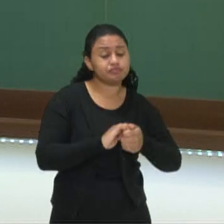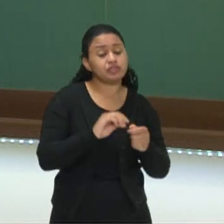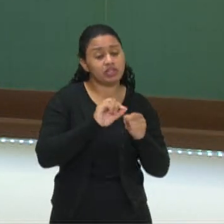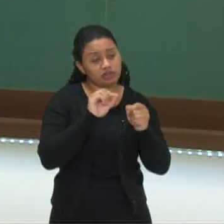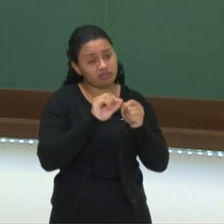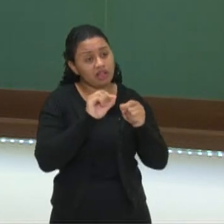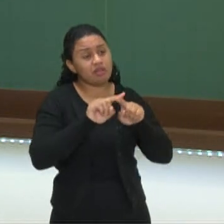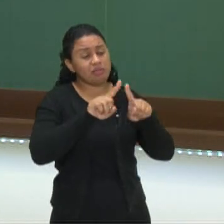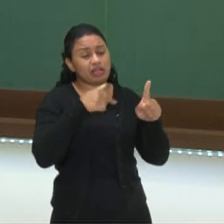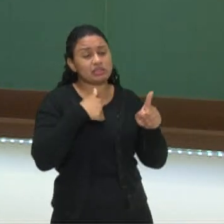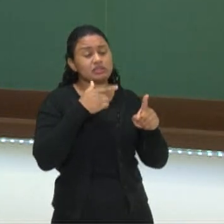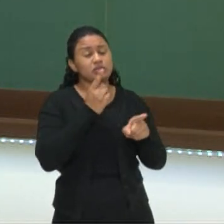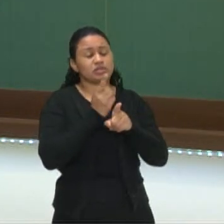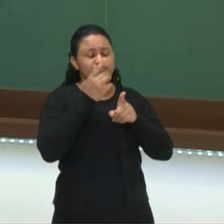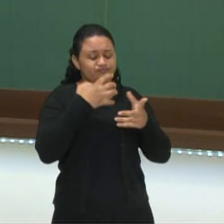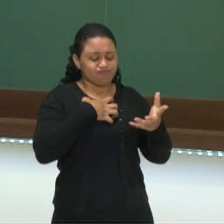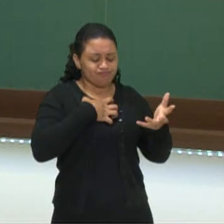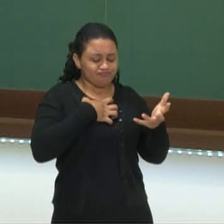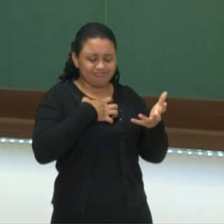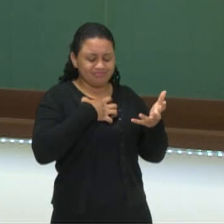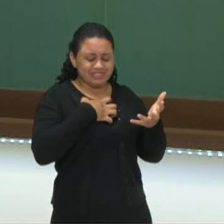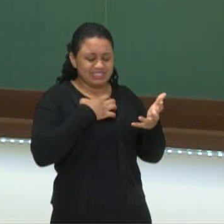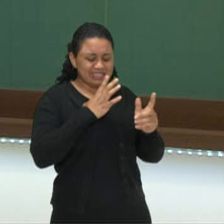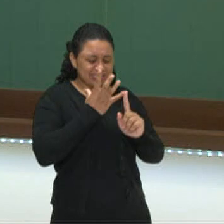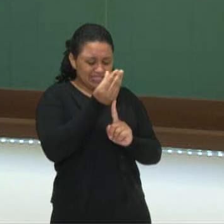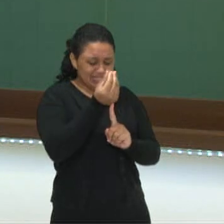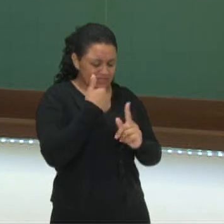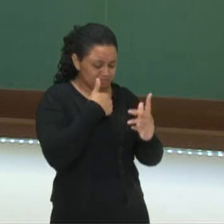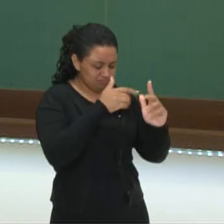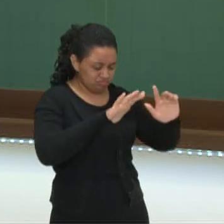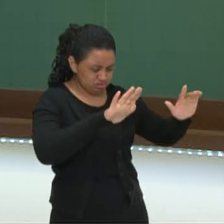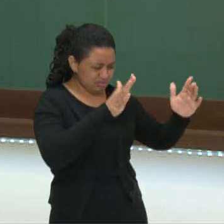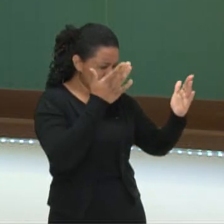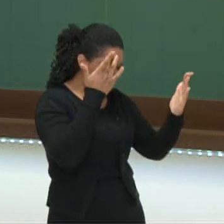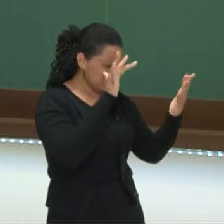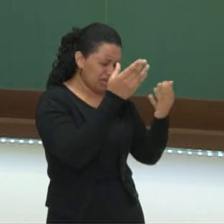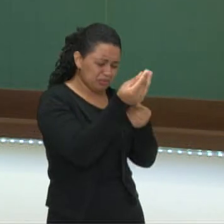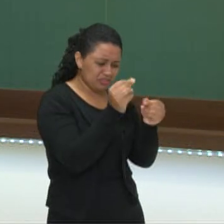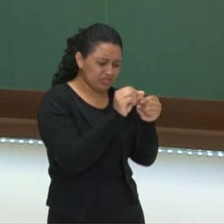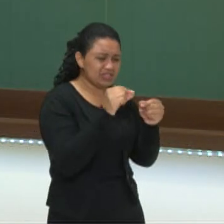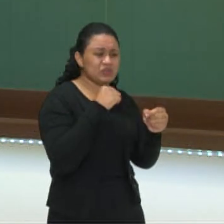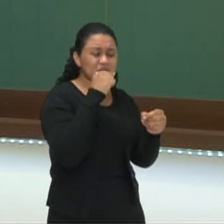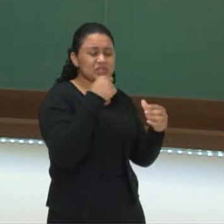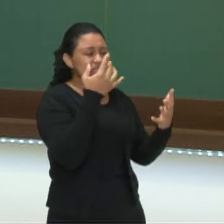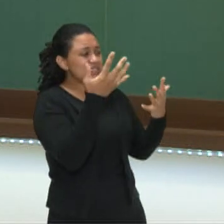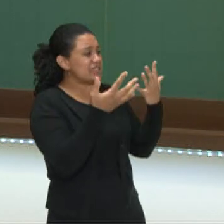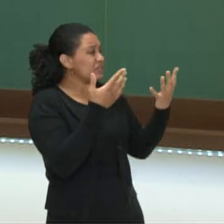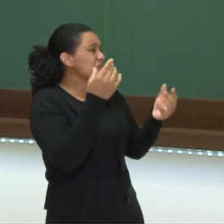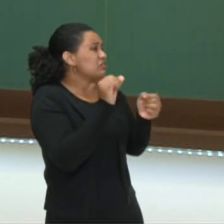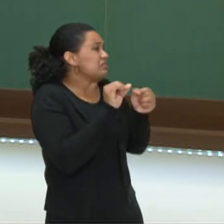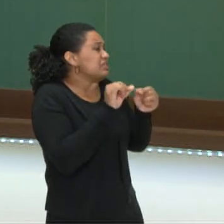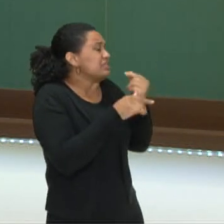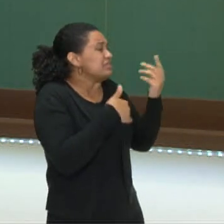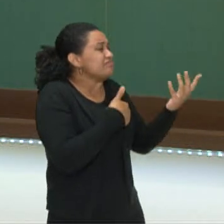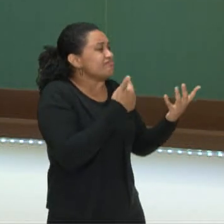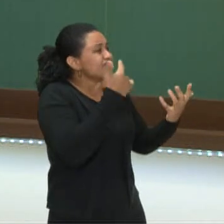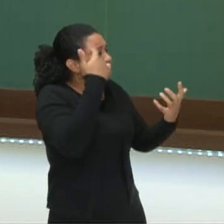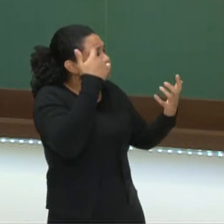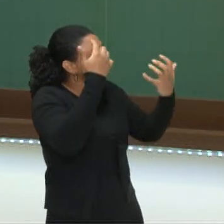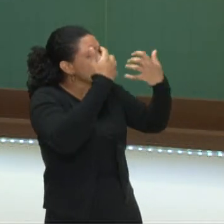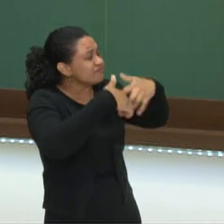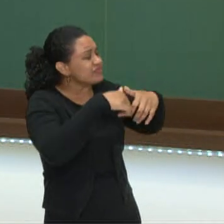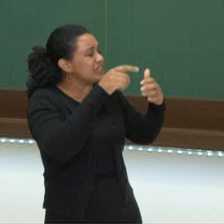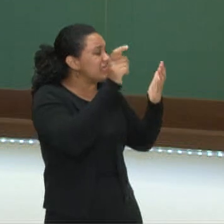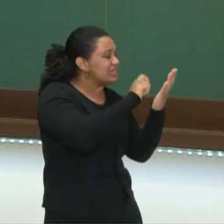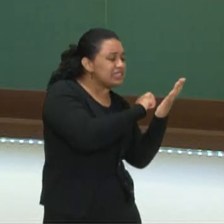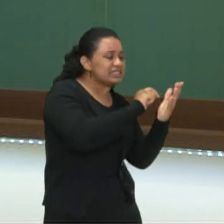que ele encontra um bloqueio artístico. Sabe aquele bloqueio, aquela coisa que você chega na frente do papel e não consegue fazer nada, e fica lá, fica lá, fica lá? E ele fica lá pensando, e risca,